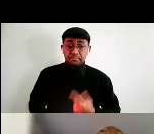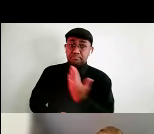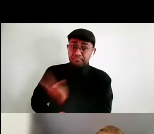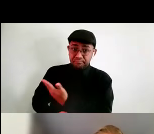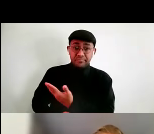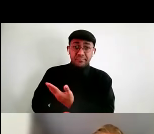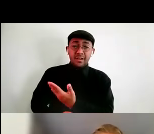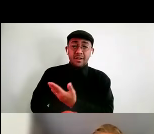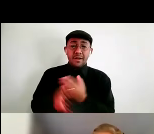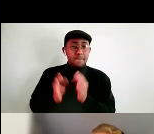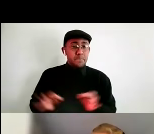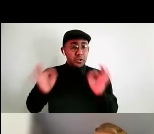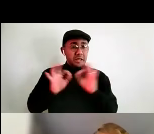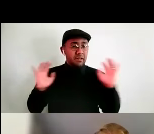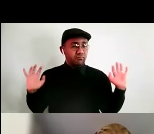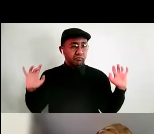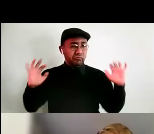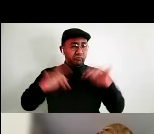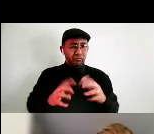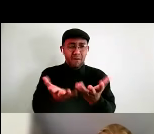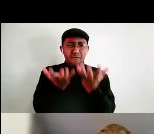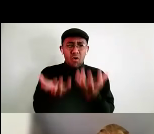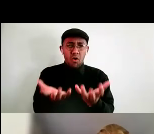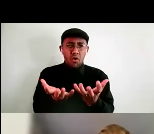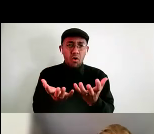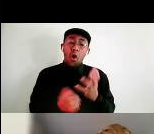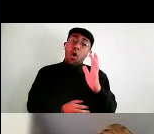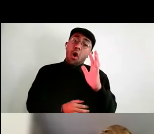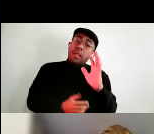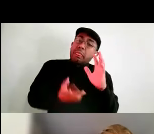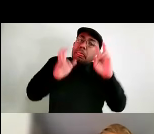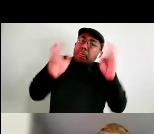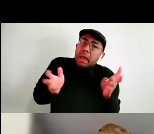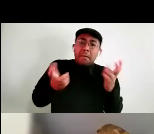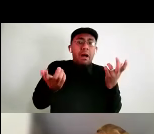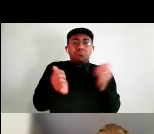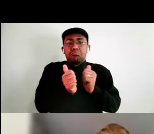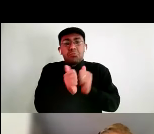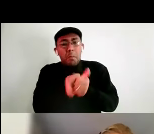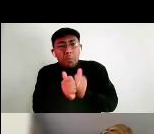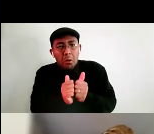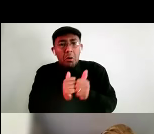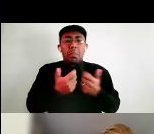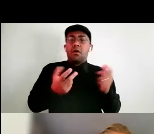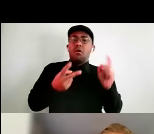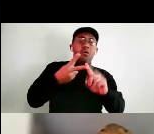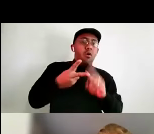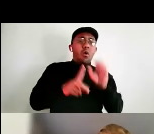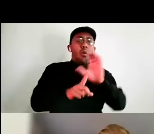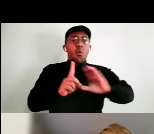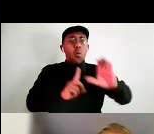que a natureza dos eventos é muito diferente. Pode ser desde eventos deportivos, religiosos,